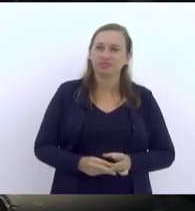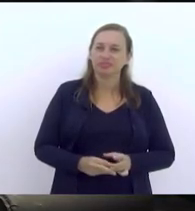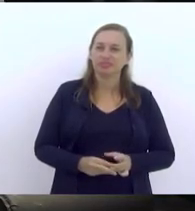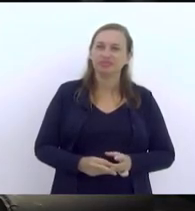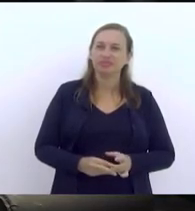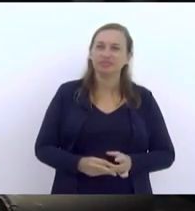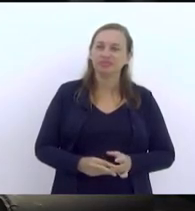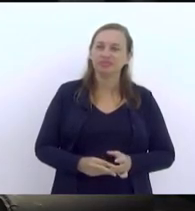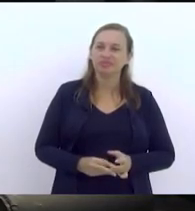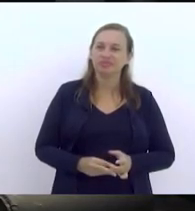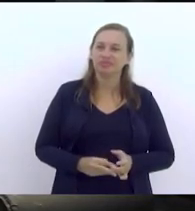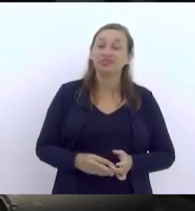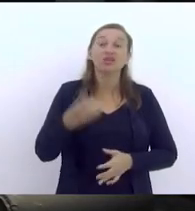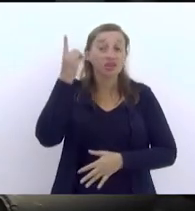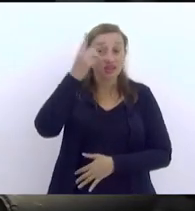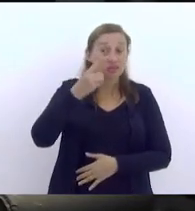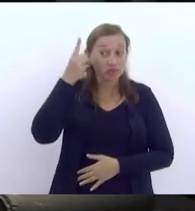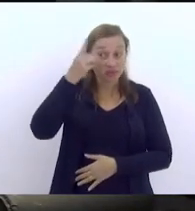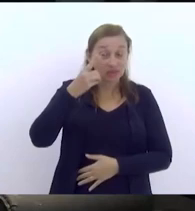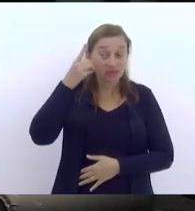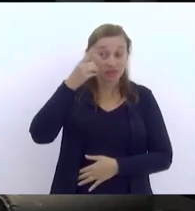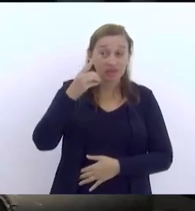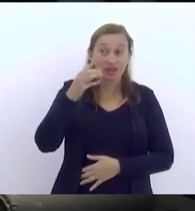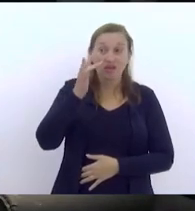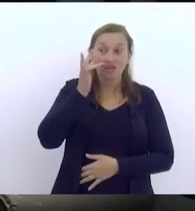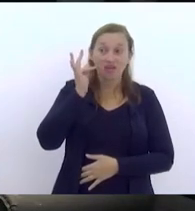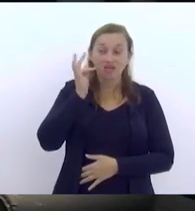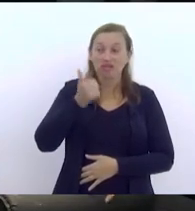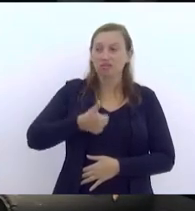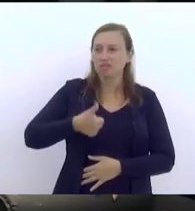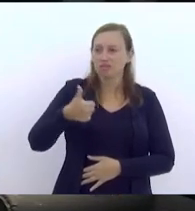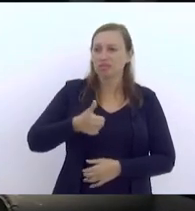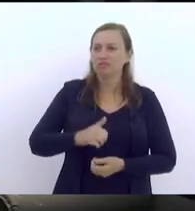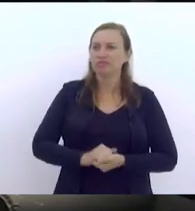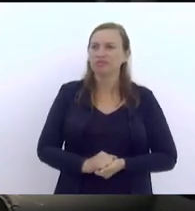Tá, nosso nobre deputado Flávio Serafim primeiro, tá aí.